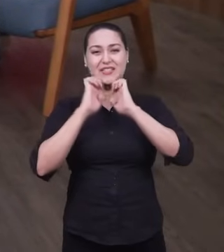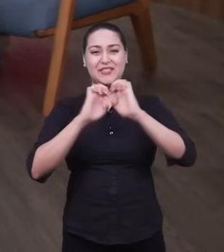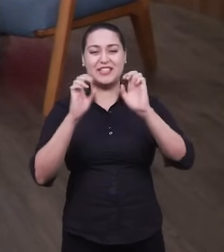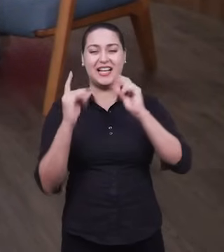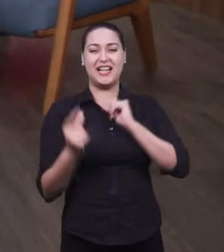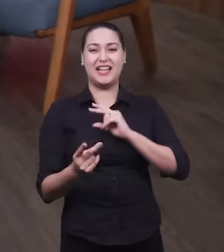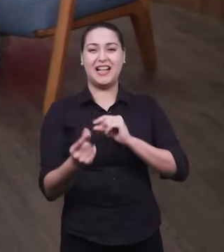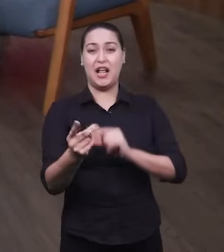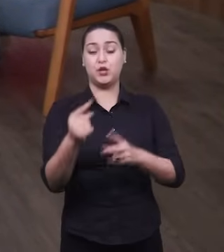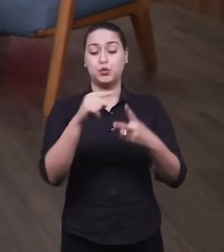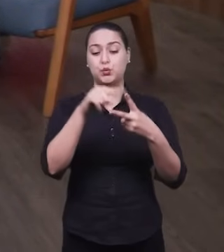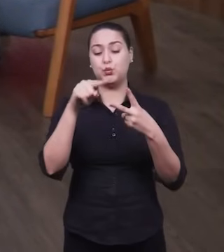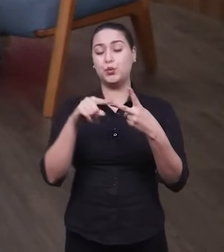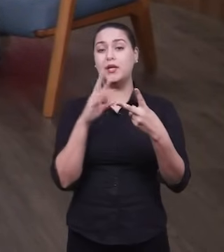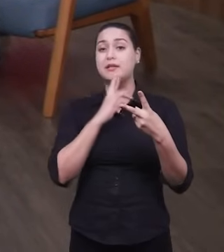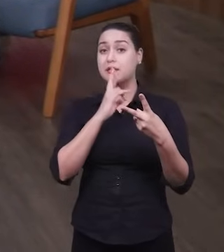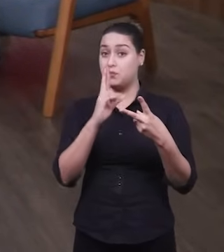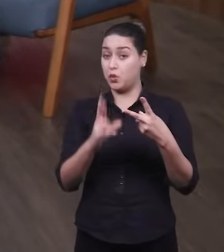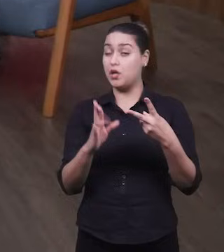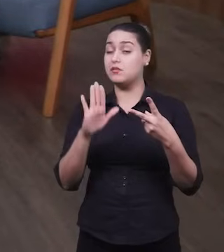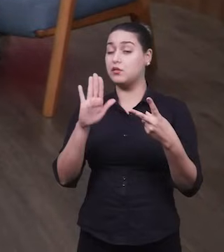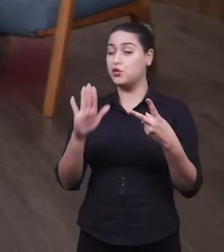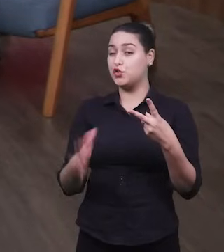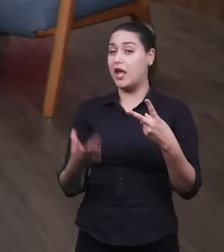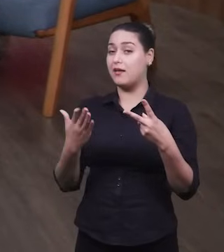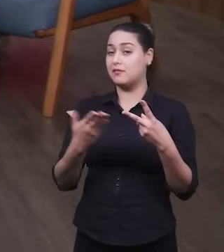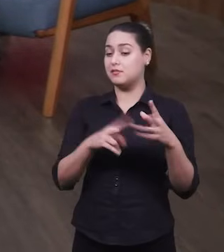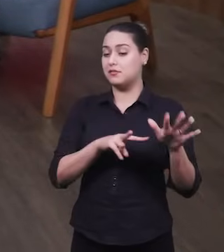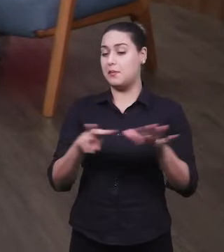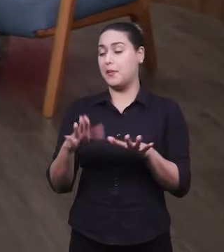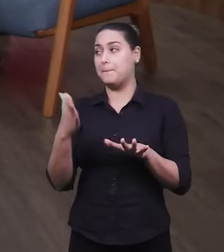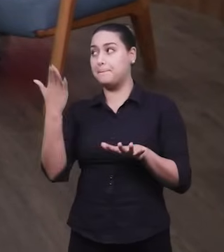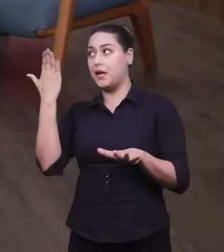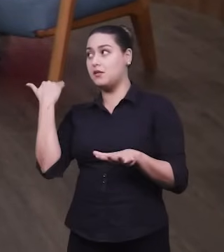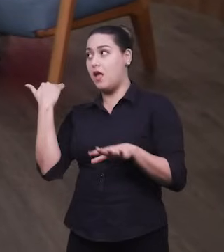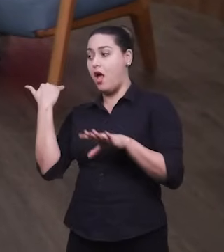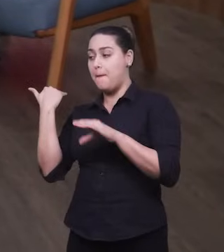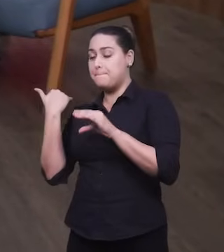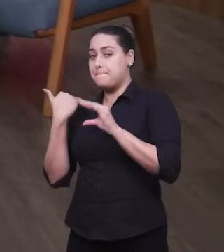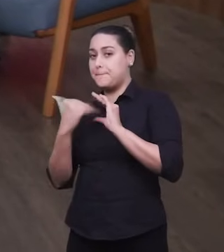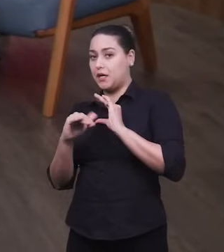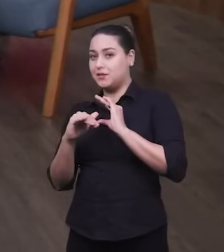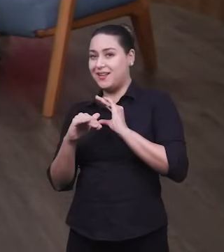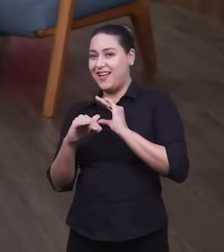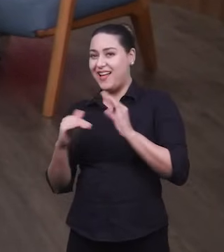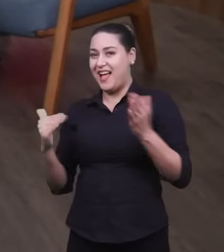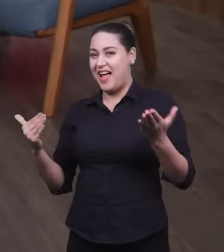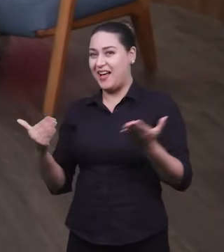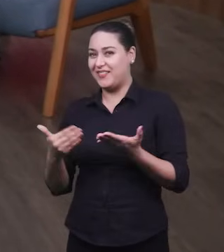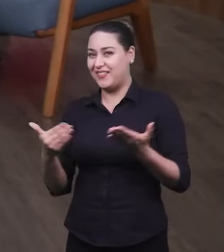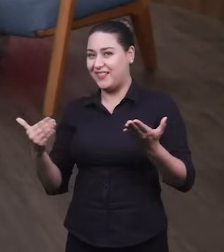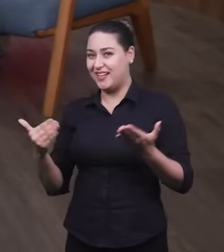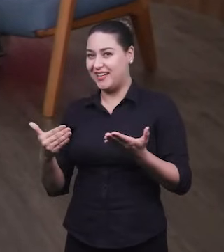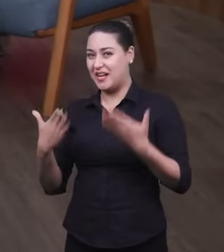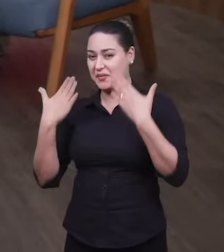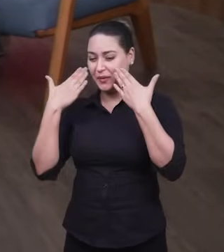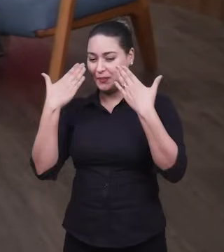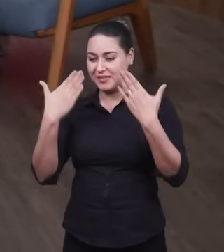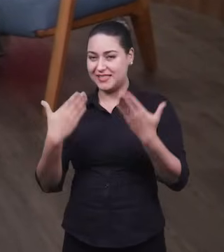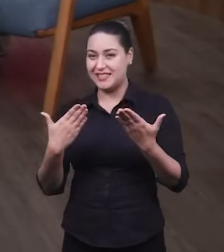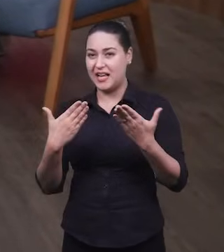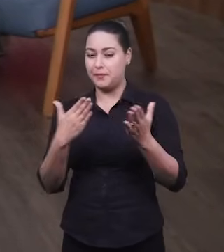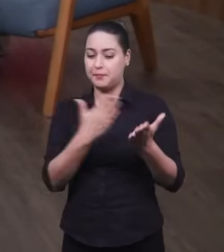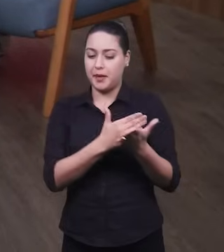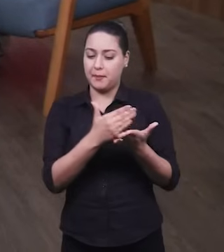vai trazer aqui 2 respostas de irmãos que fizeram esse procedimento na semana passada e que, ao enviar, nos